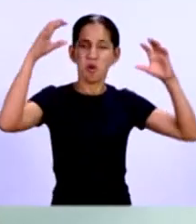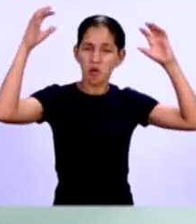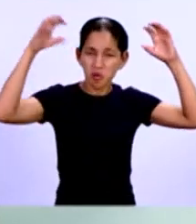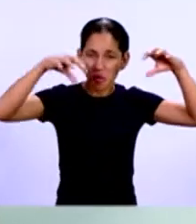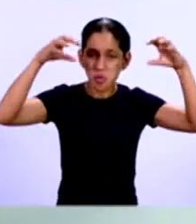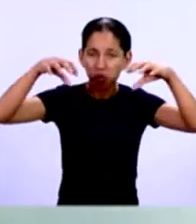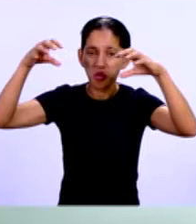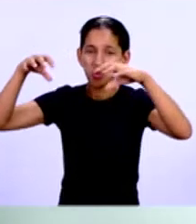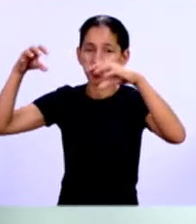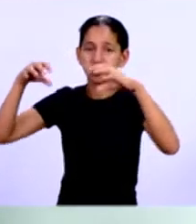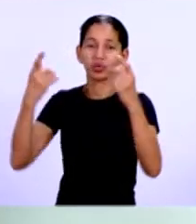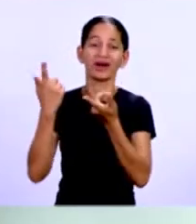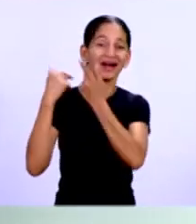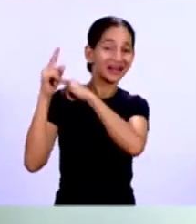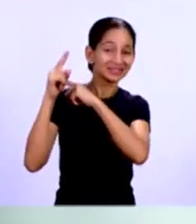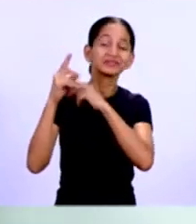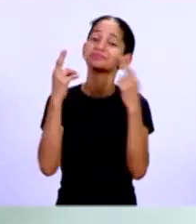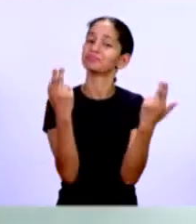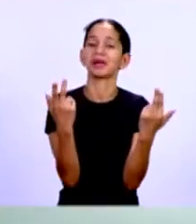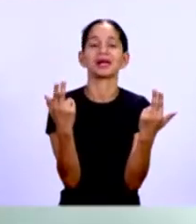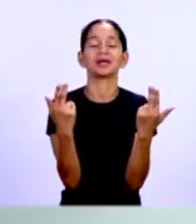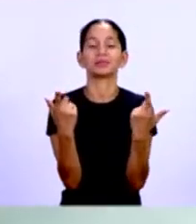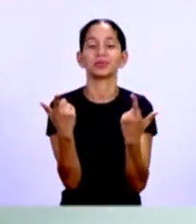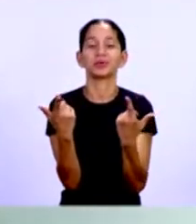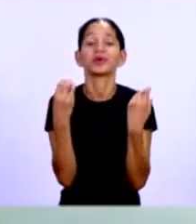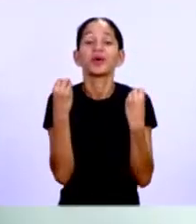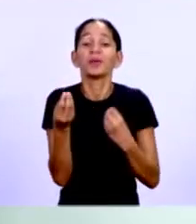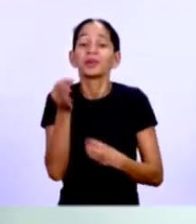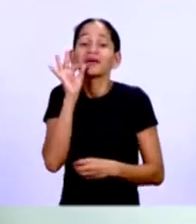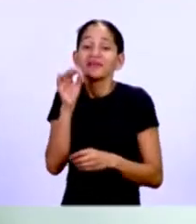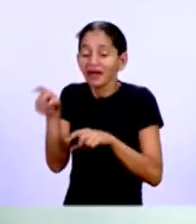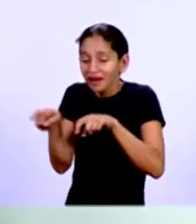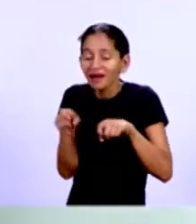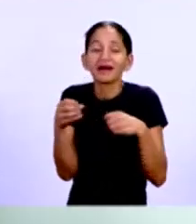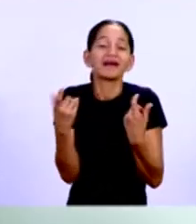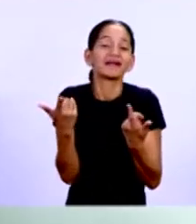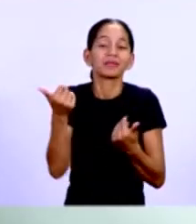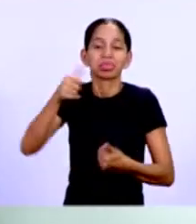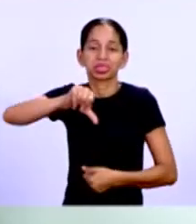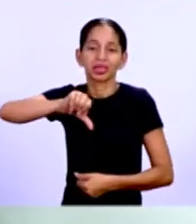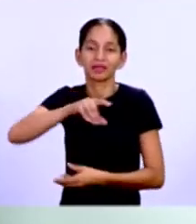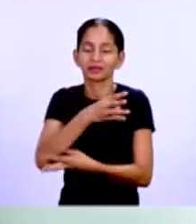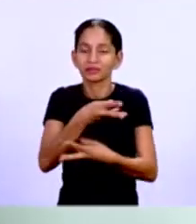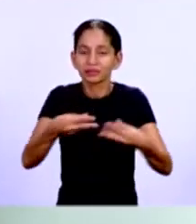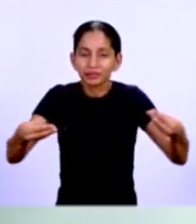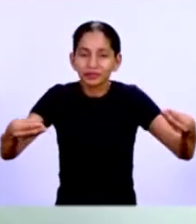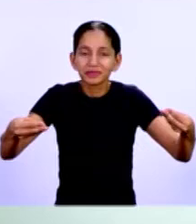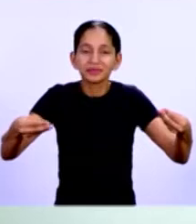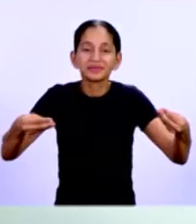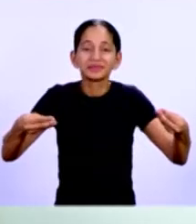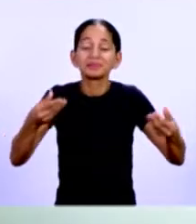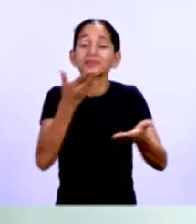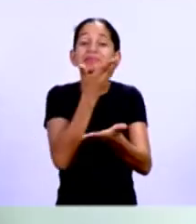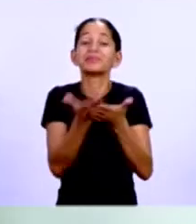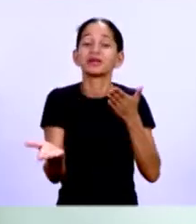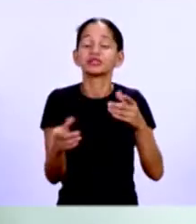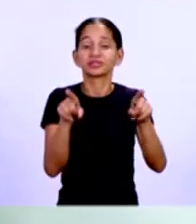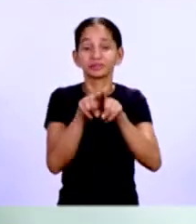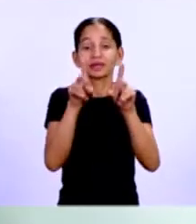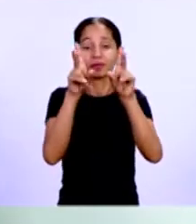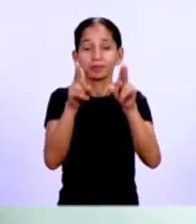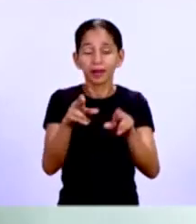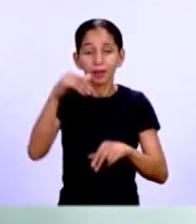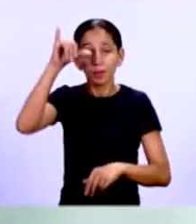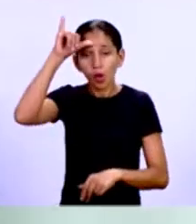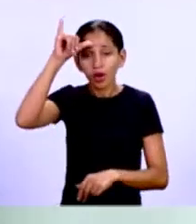exemplo que a gente deu mais cedo, pode afetar a produção de café, de cacau, de soja. Além disso, a gente tem a questão da pecuária, que também é forte no